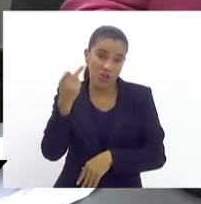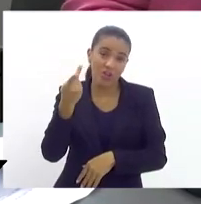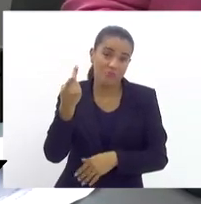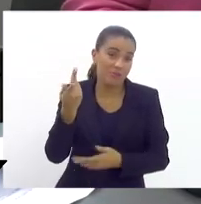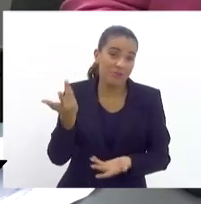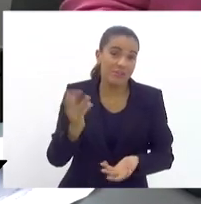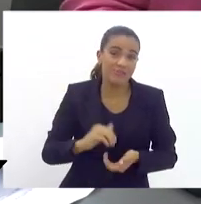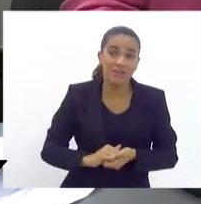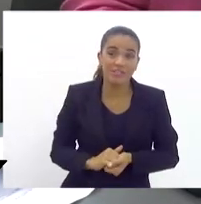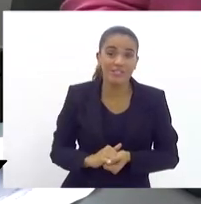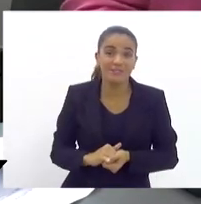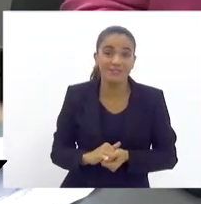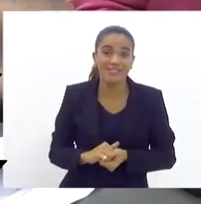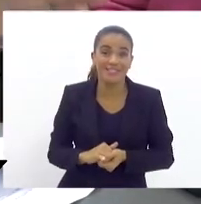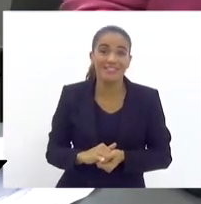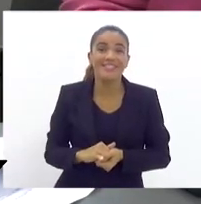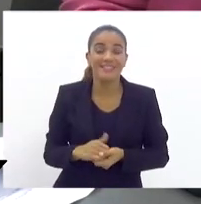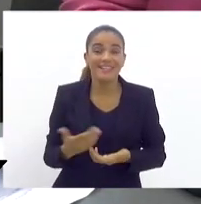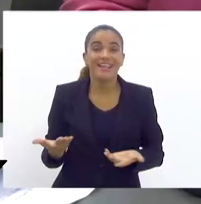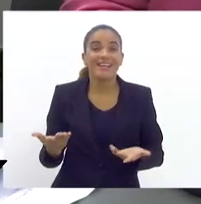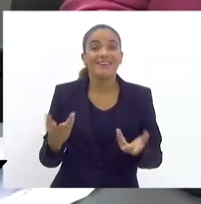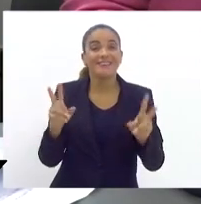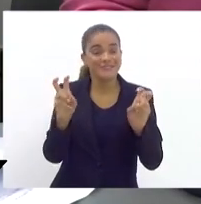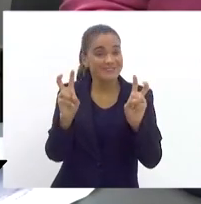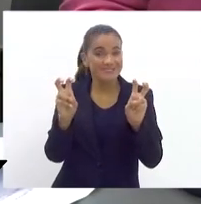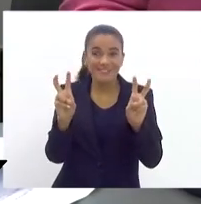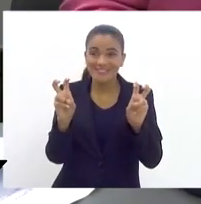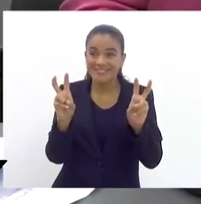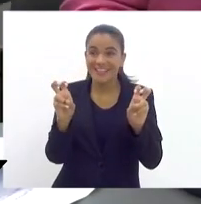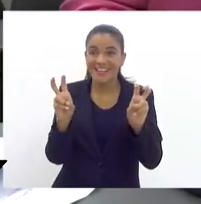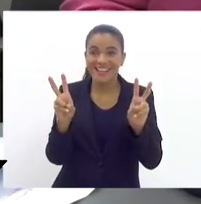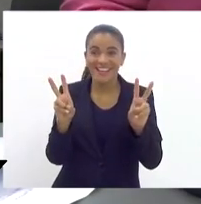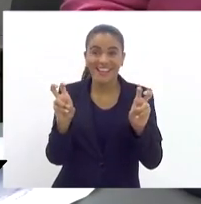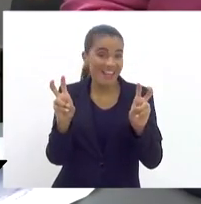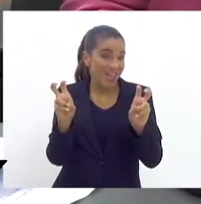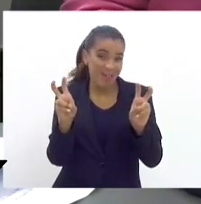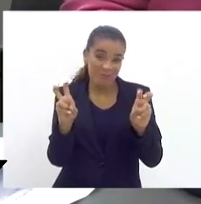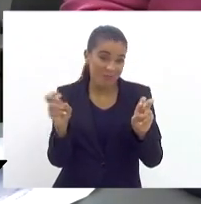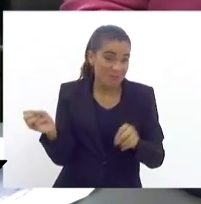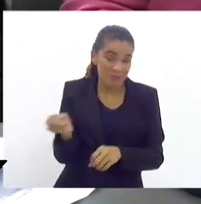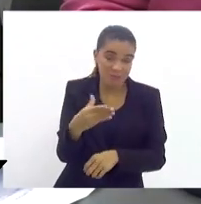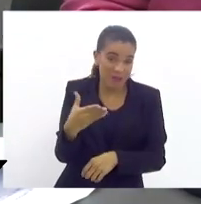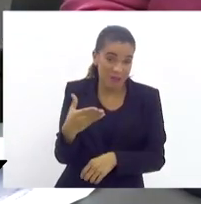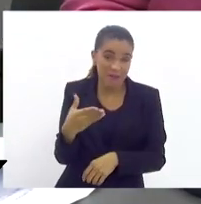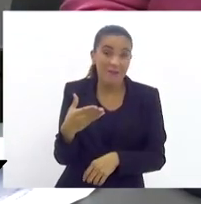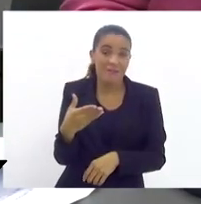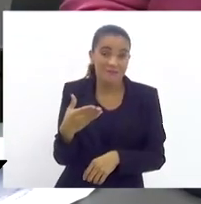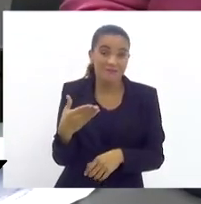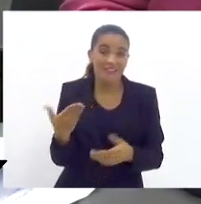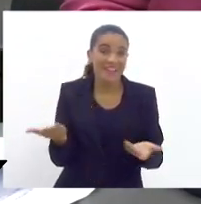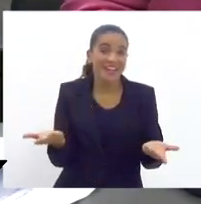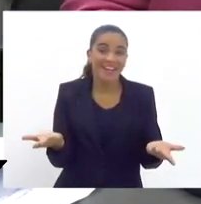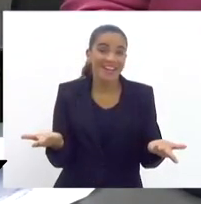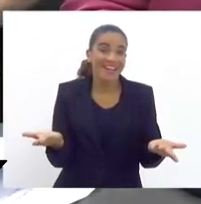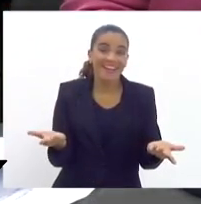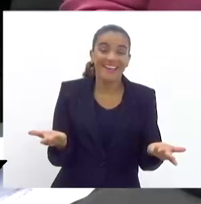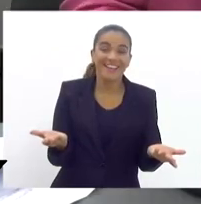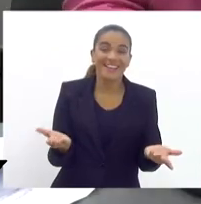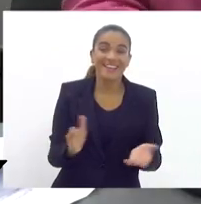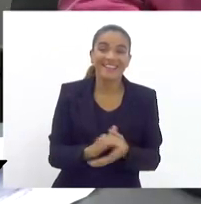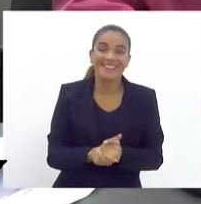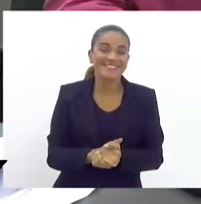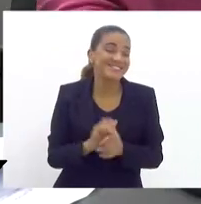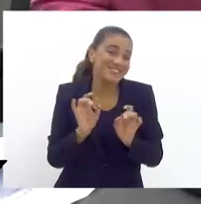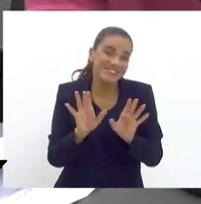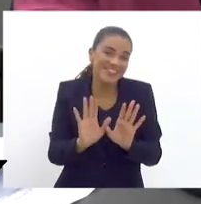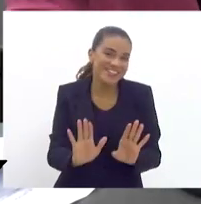pode existir. Porque é um tema, tanto é um tema atual que nós estamos discutindo aqui, né?